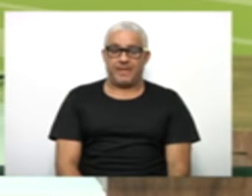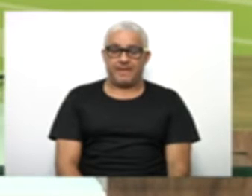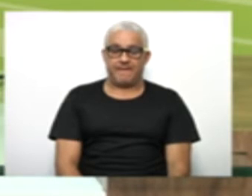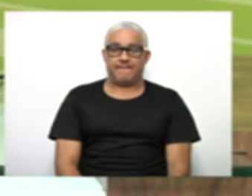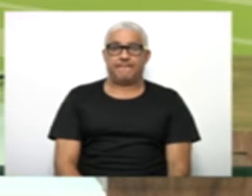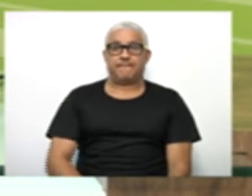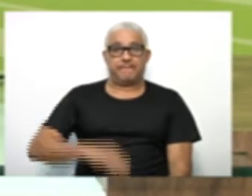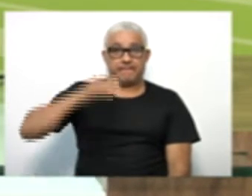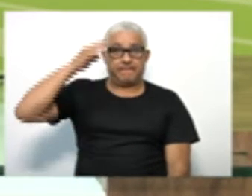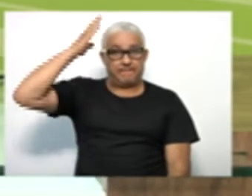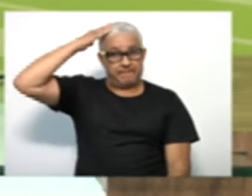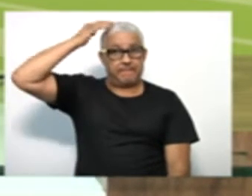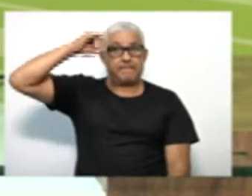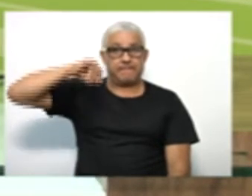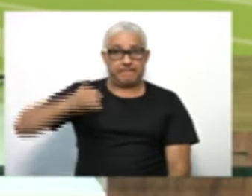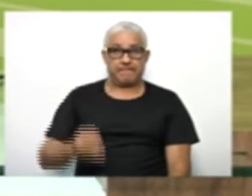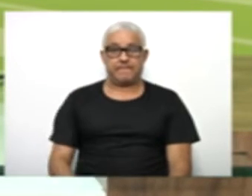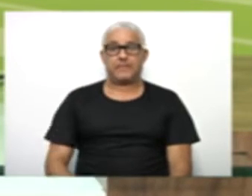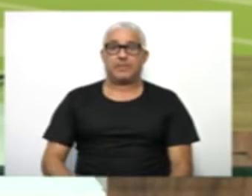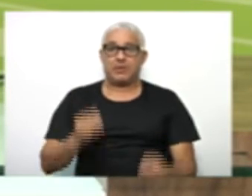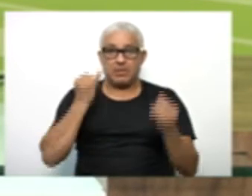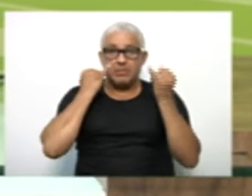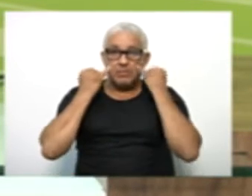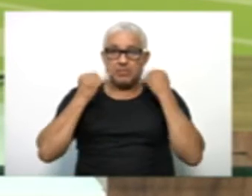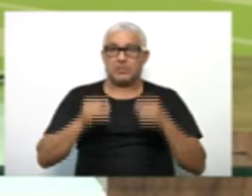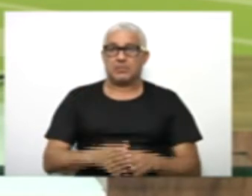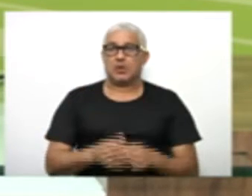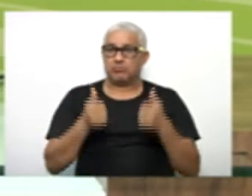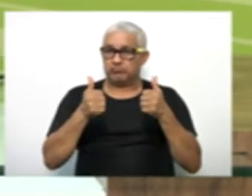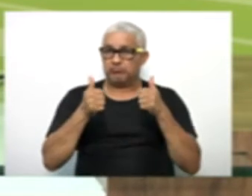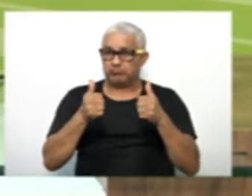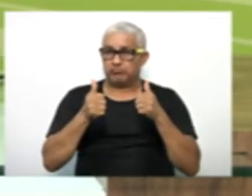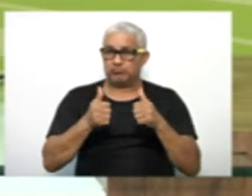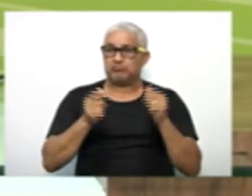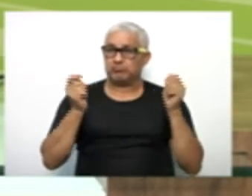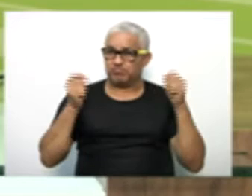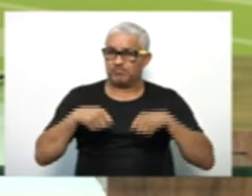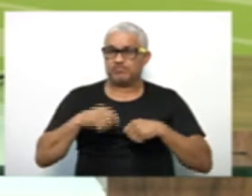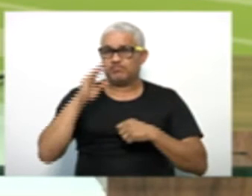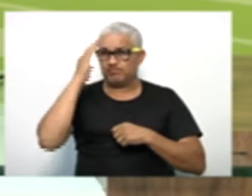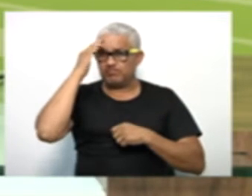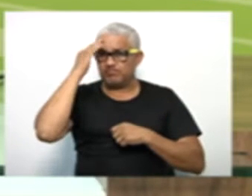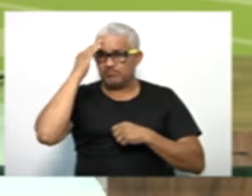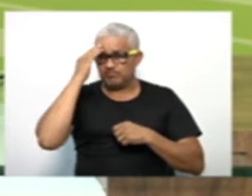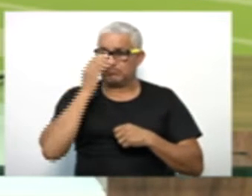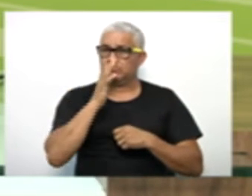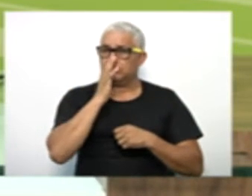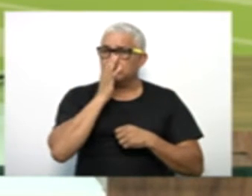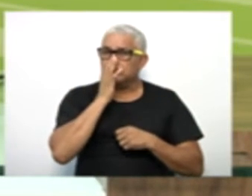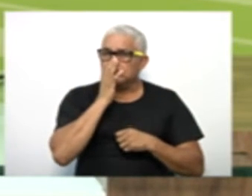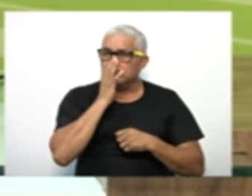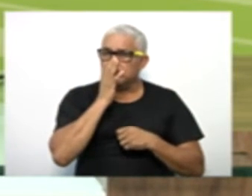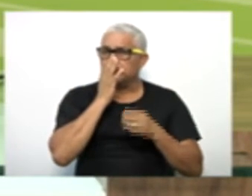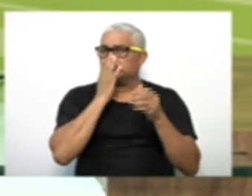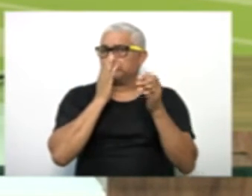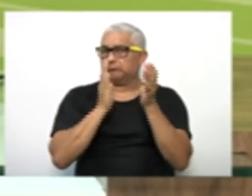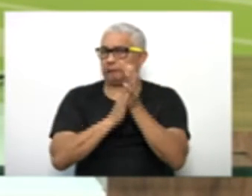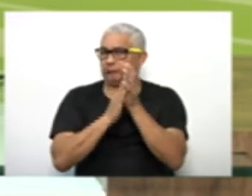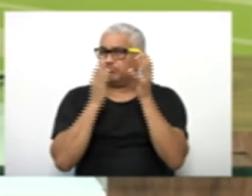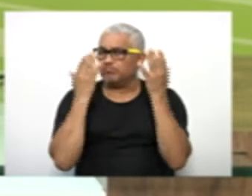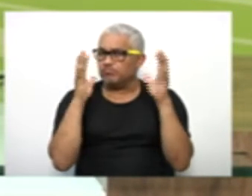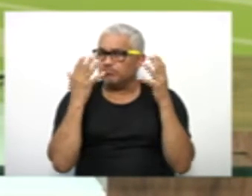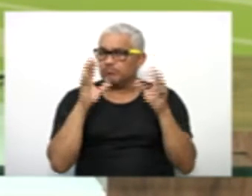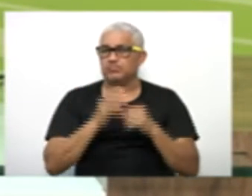Gi Paraná está informando que está sendo bem receptivo a mensagem, estão entendendo, estão dando os parabéns.